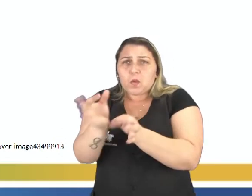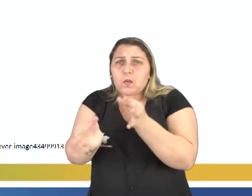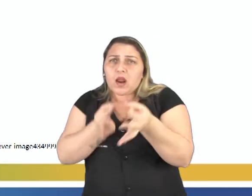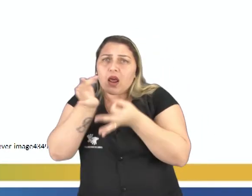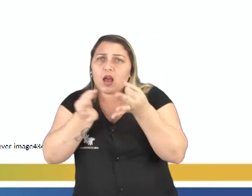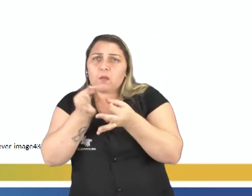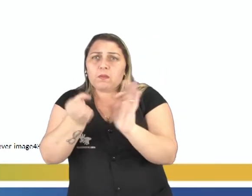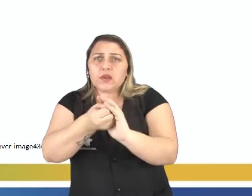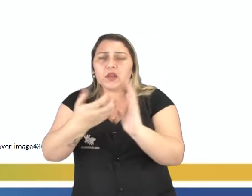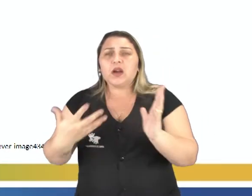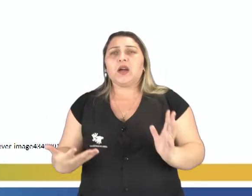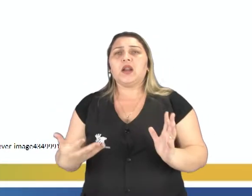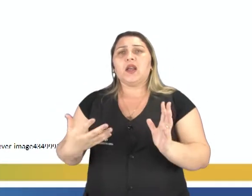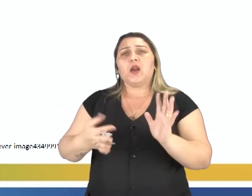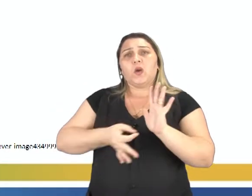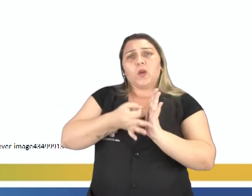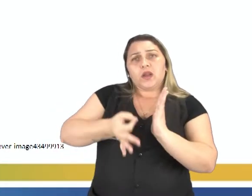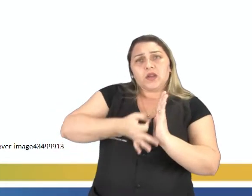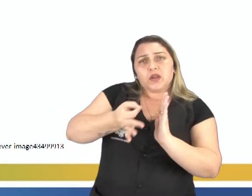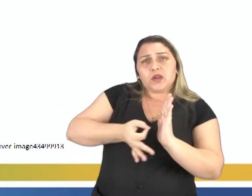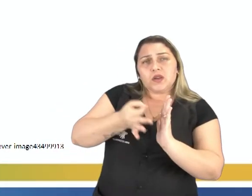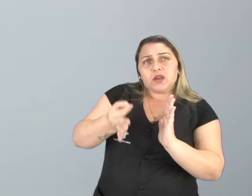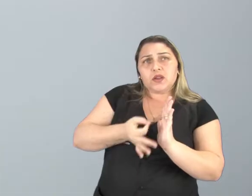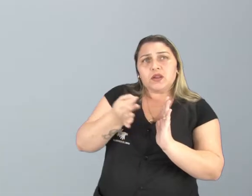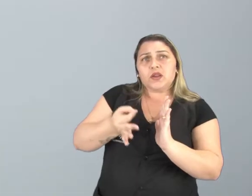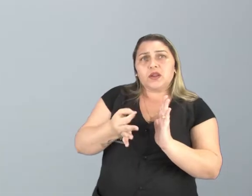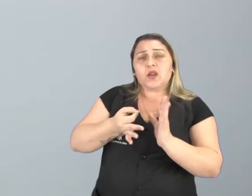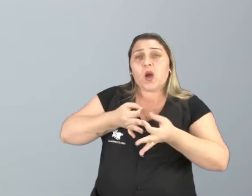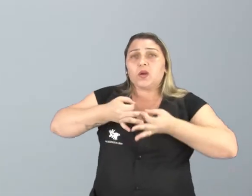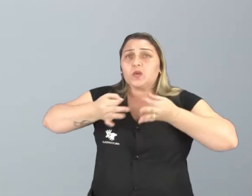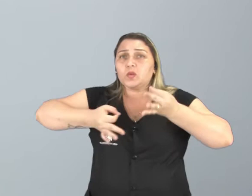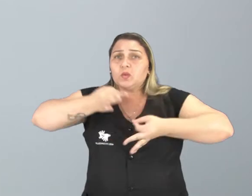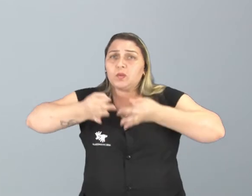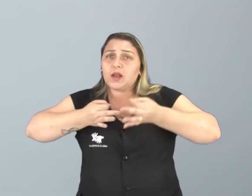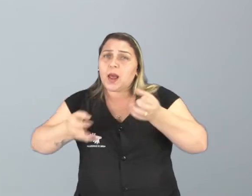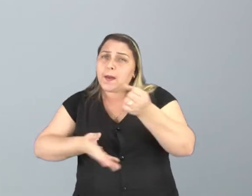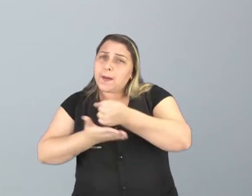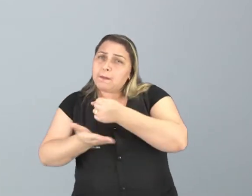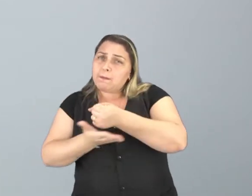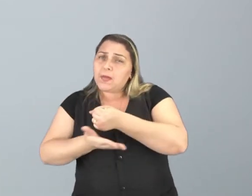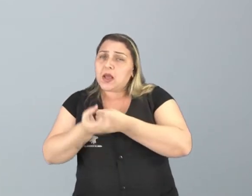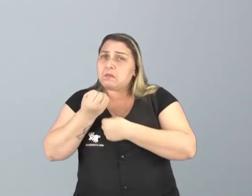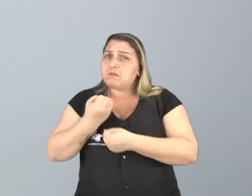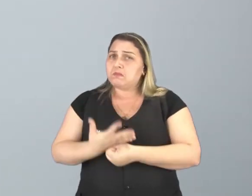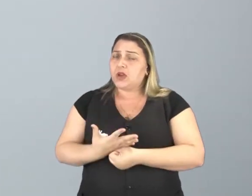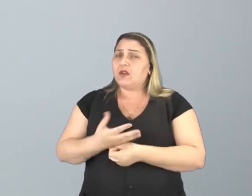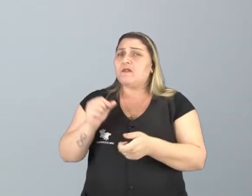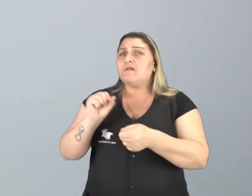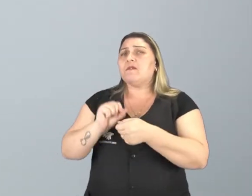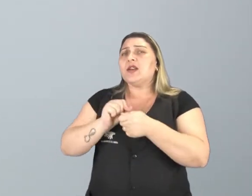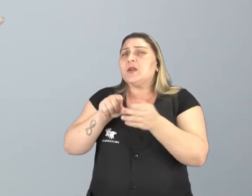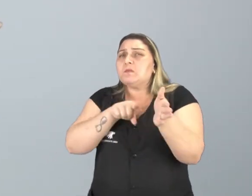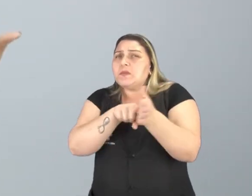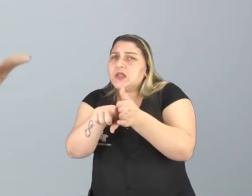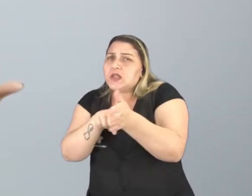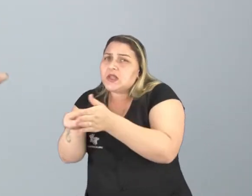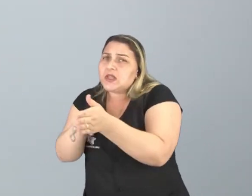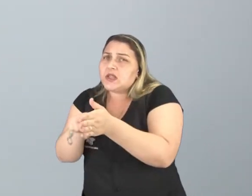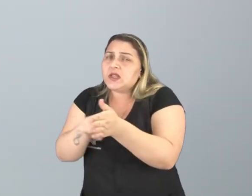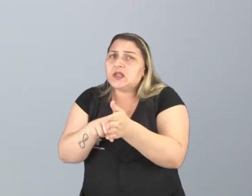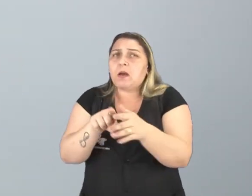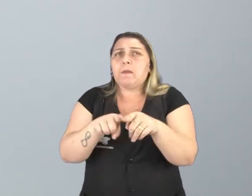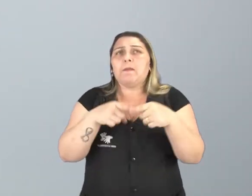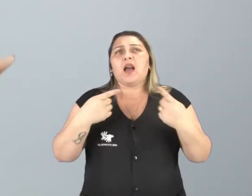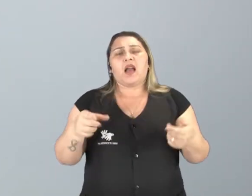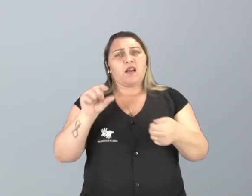do artigo de opinião são os argumentos. Então, para eu embasar bem os meus argumentos, eu tenho que fazer pesquisas. Mas, professora, eu vou fazer a